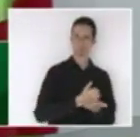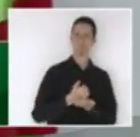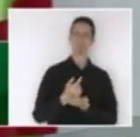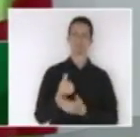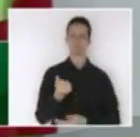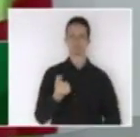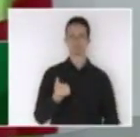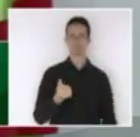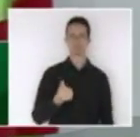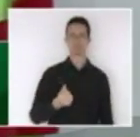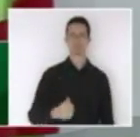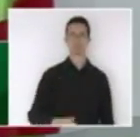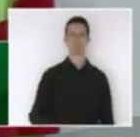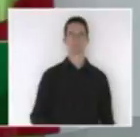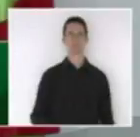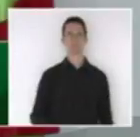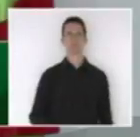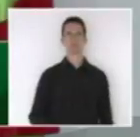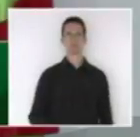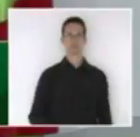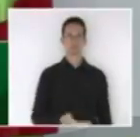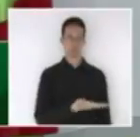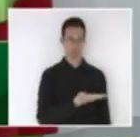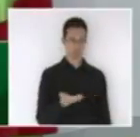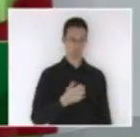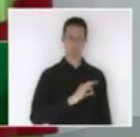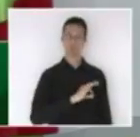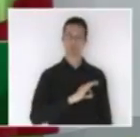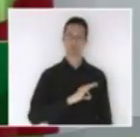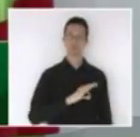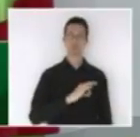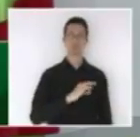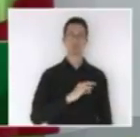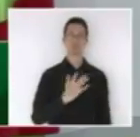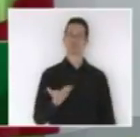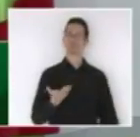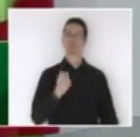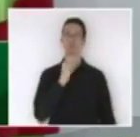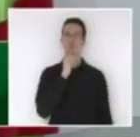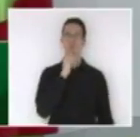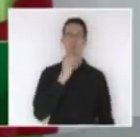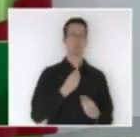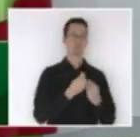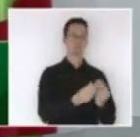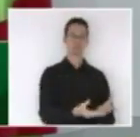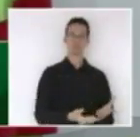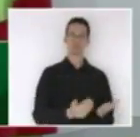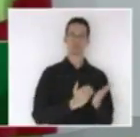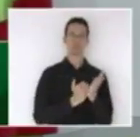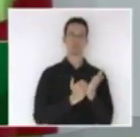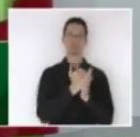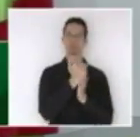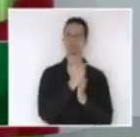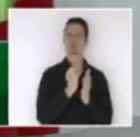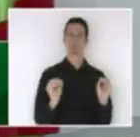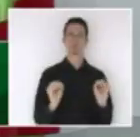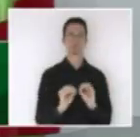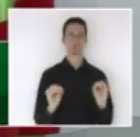10 anos e os policiais não estão recebendo as suas promoções. Então,